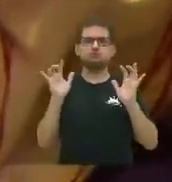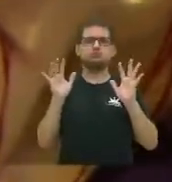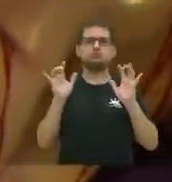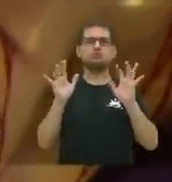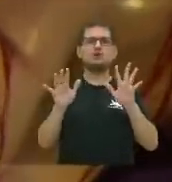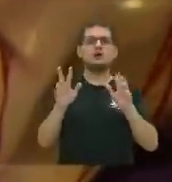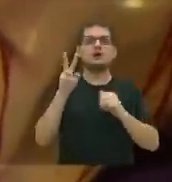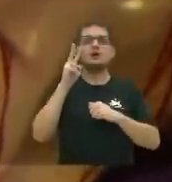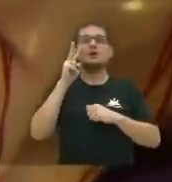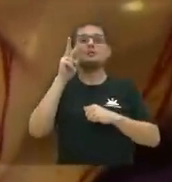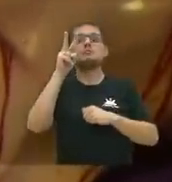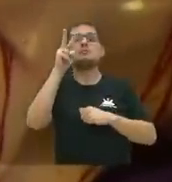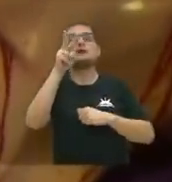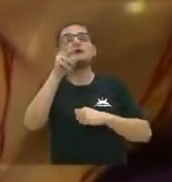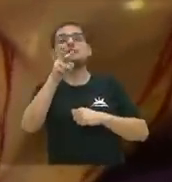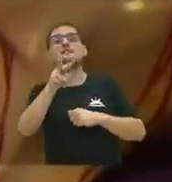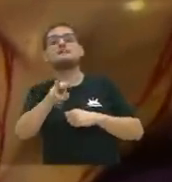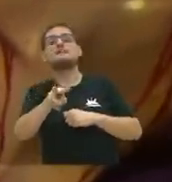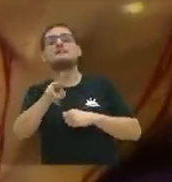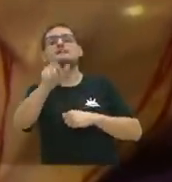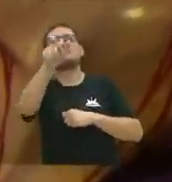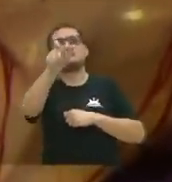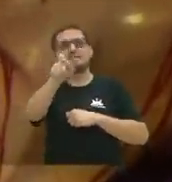ver aquele que